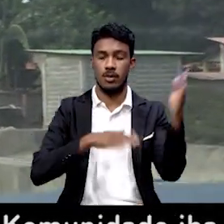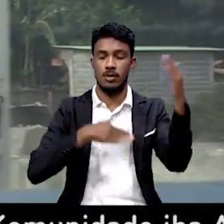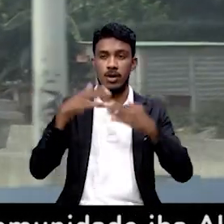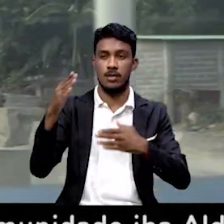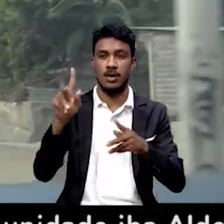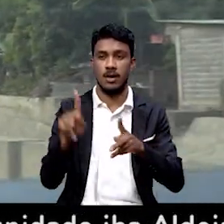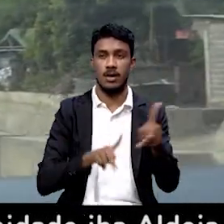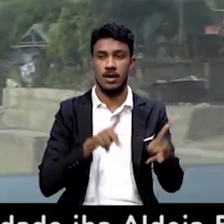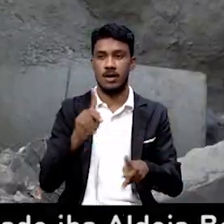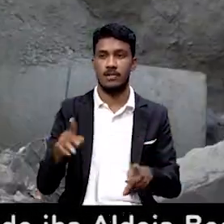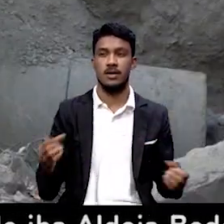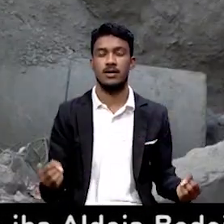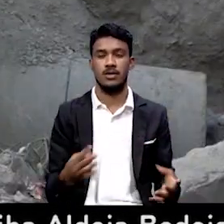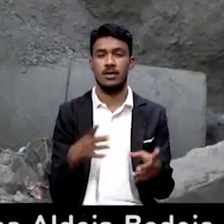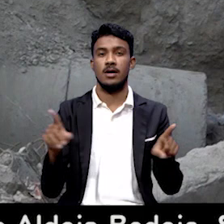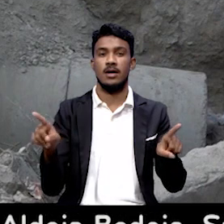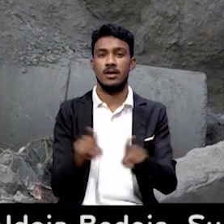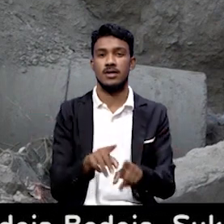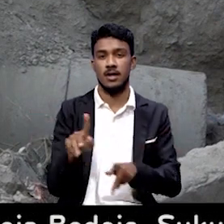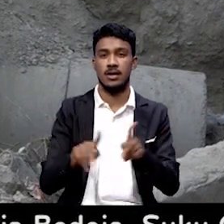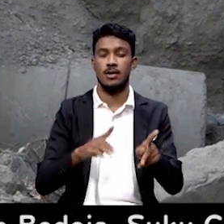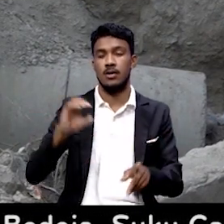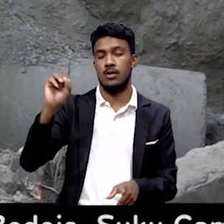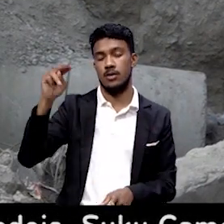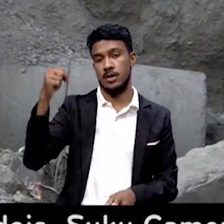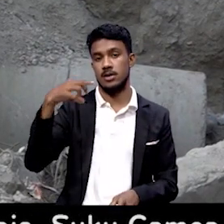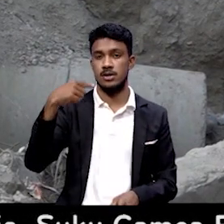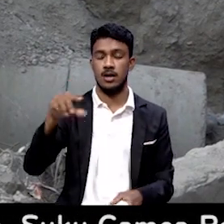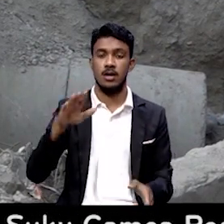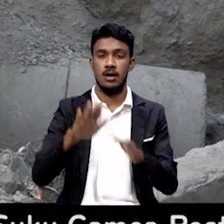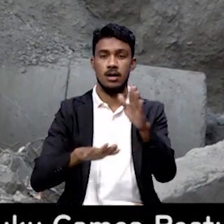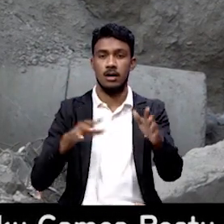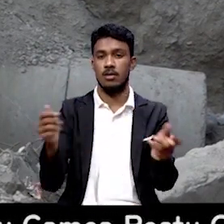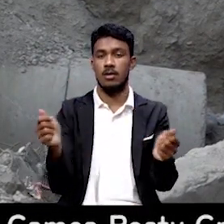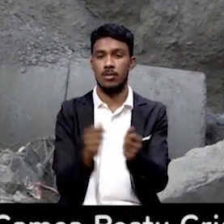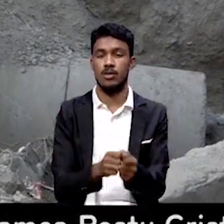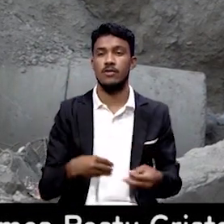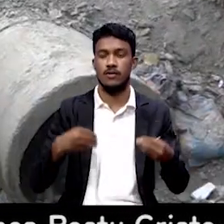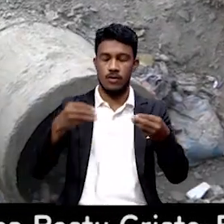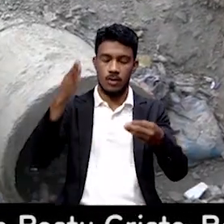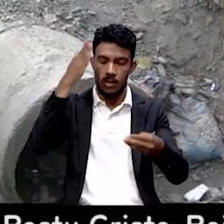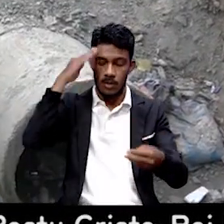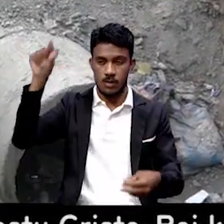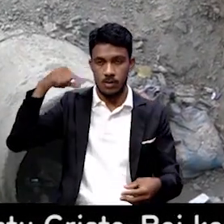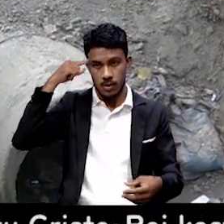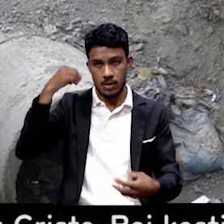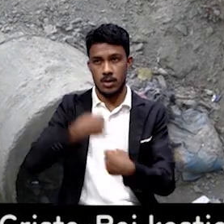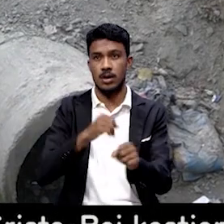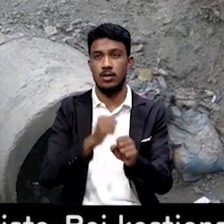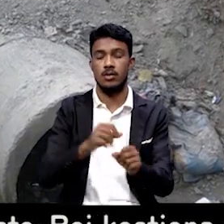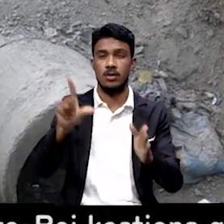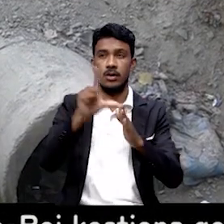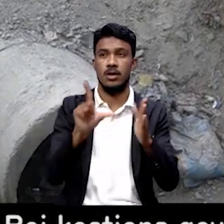enfrenta. Hanessa, pesquisadora ONG Laura Mutu, suzere ba governo, atu cria lei ide